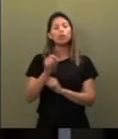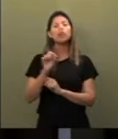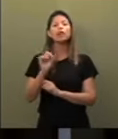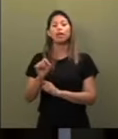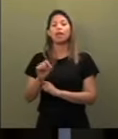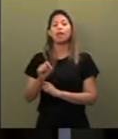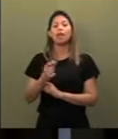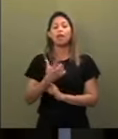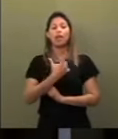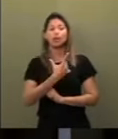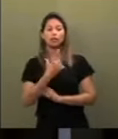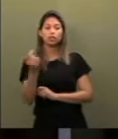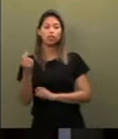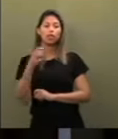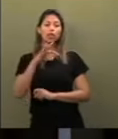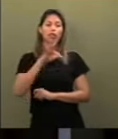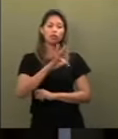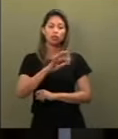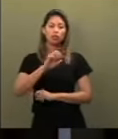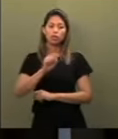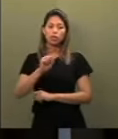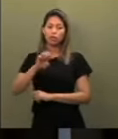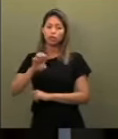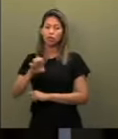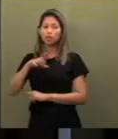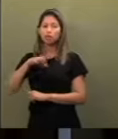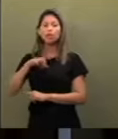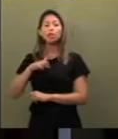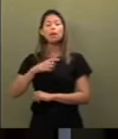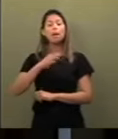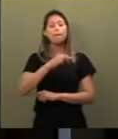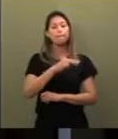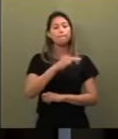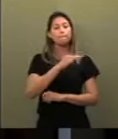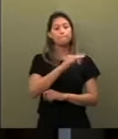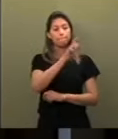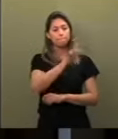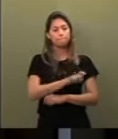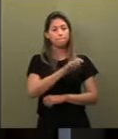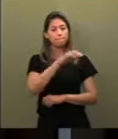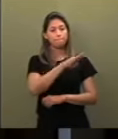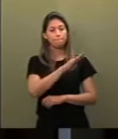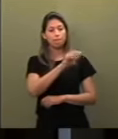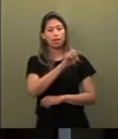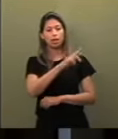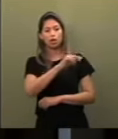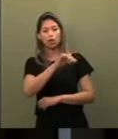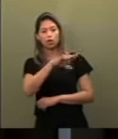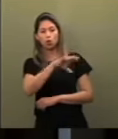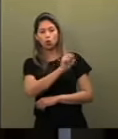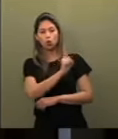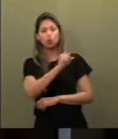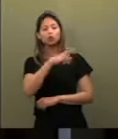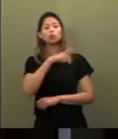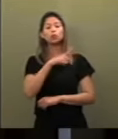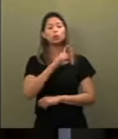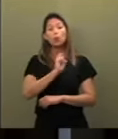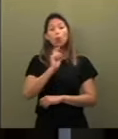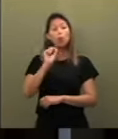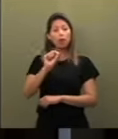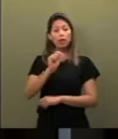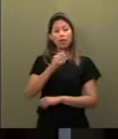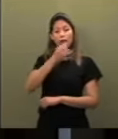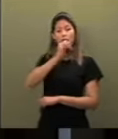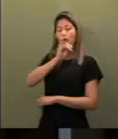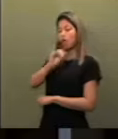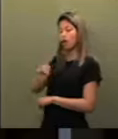TSE, Barroso faz uma acusação gravíssima sobre o presidente da República, o qual